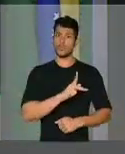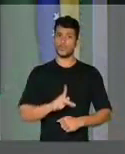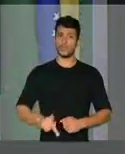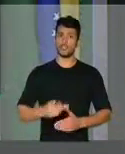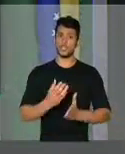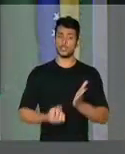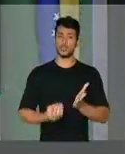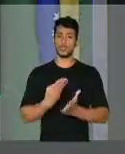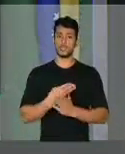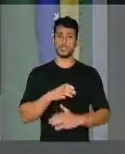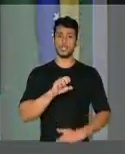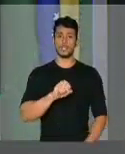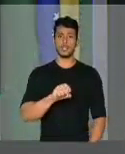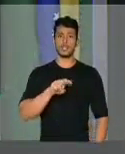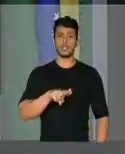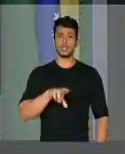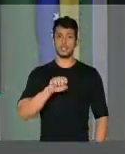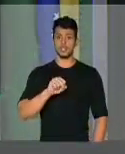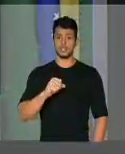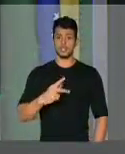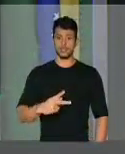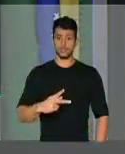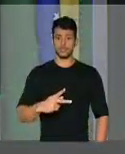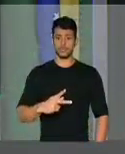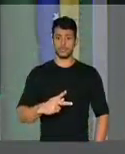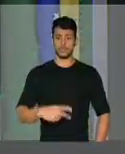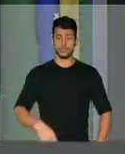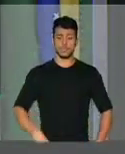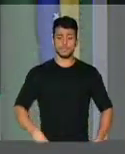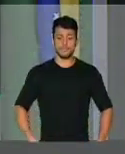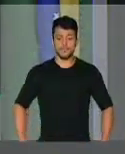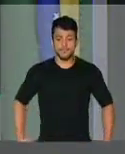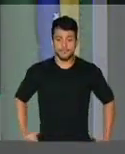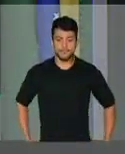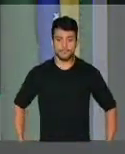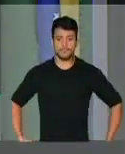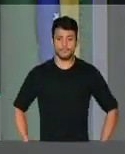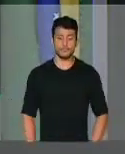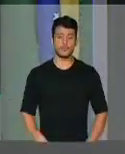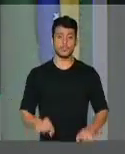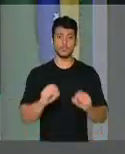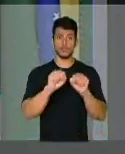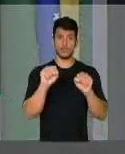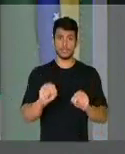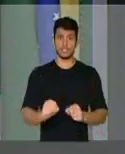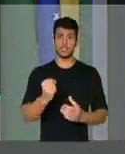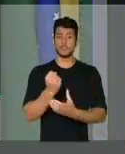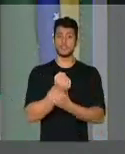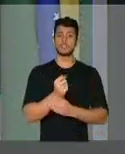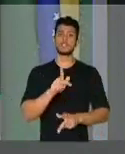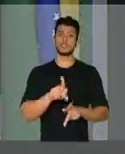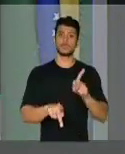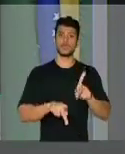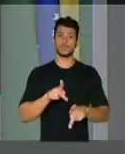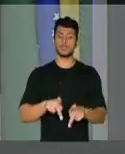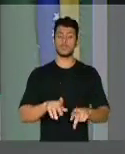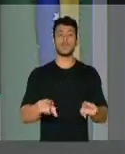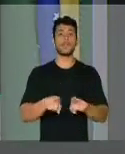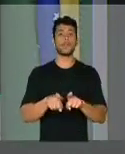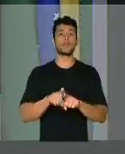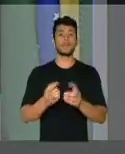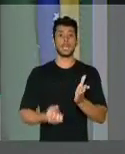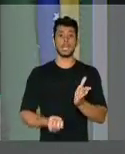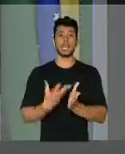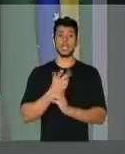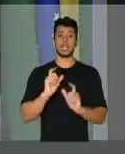Sistema Único de Segurança Pública, chamado SUSP, bem como cria a Política